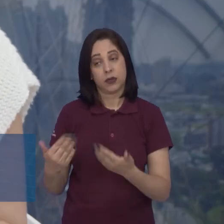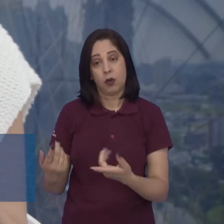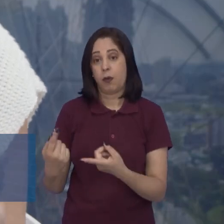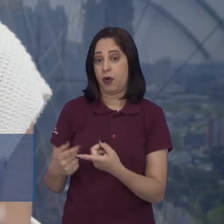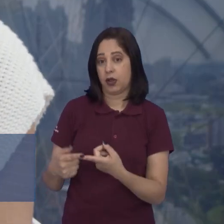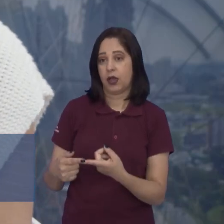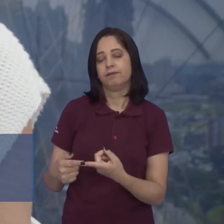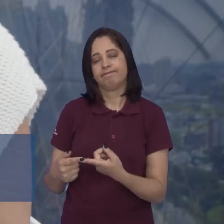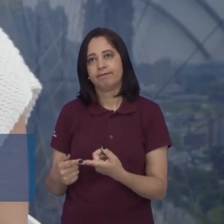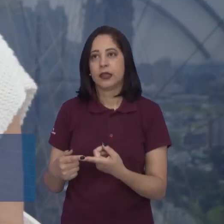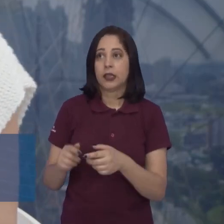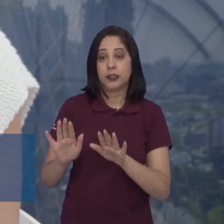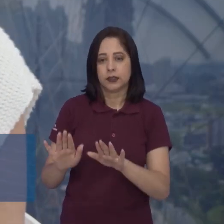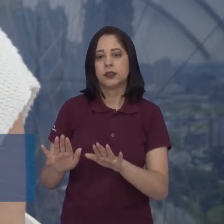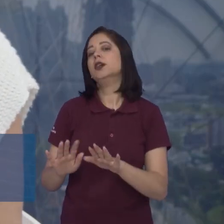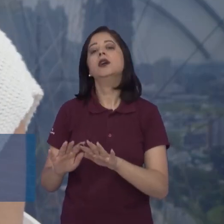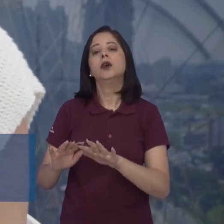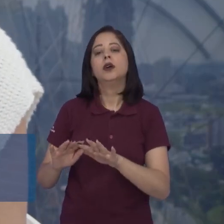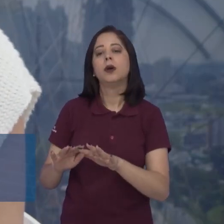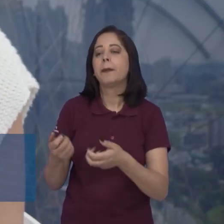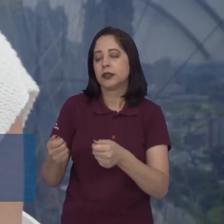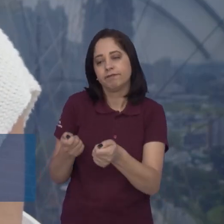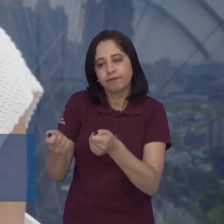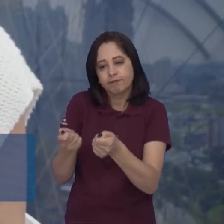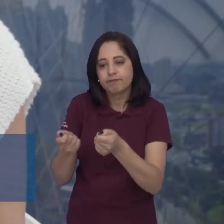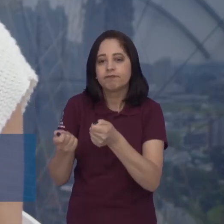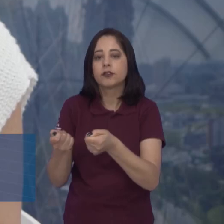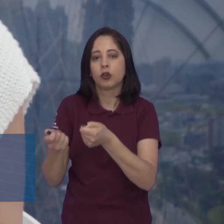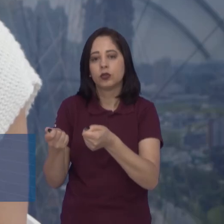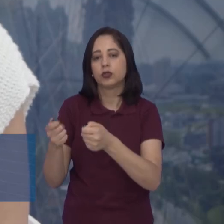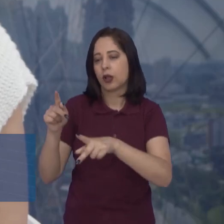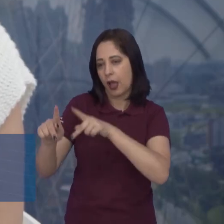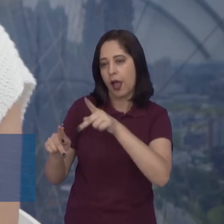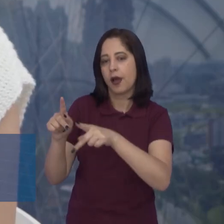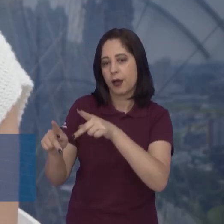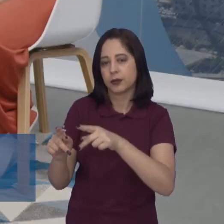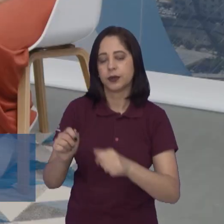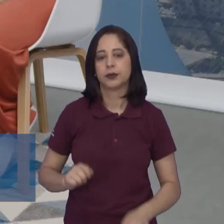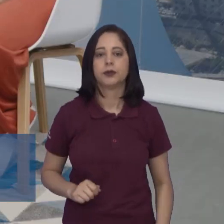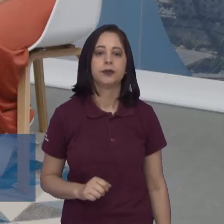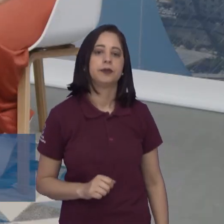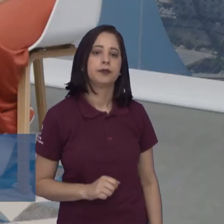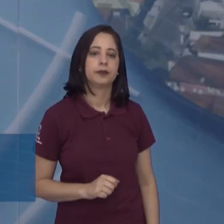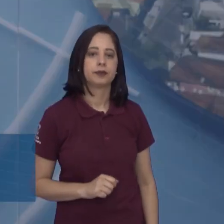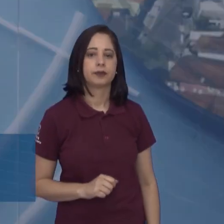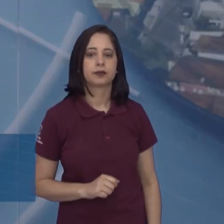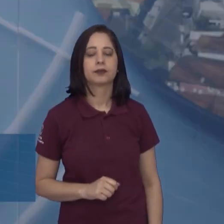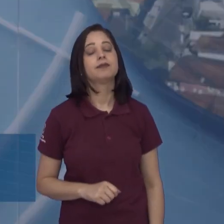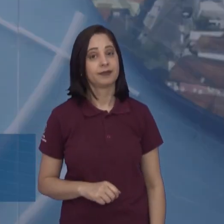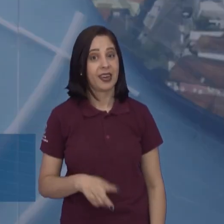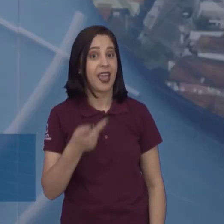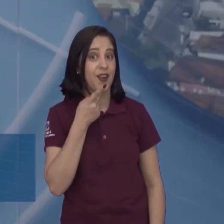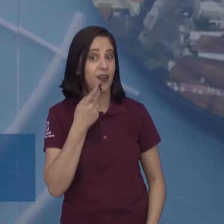não aconteça. Então, de ser uma forma controlada e positiva para a população como um todo. Até para não perder, né? A gente falou no